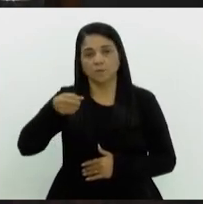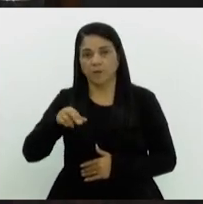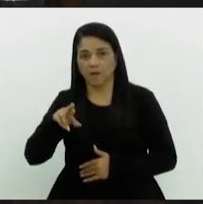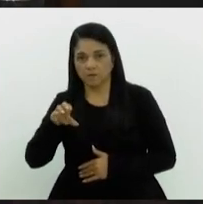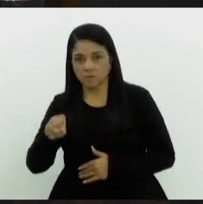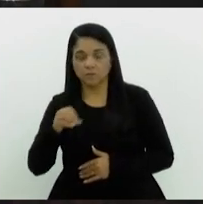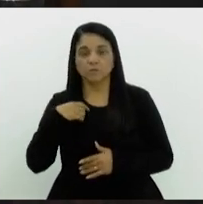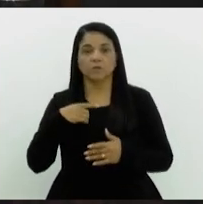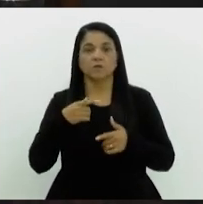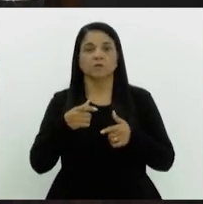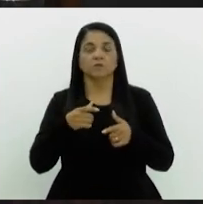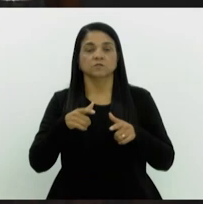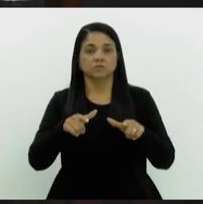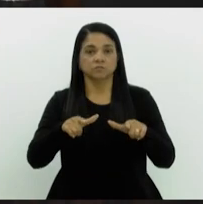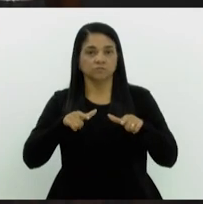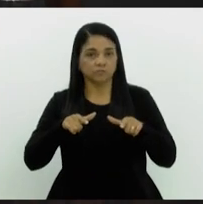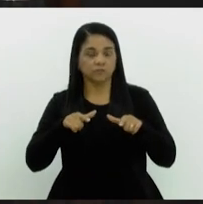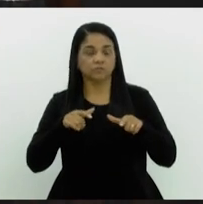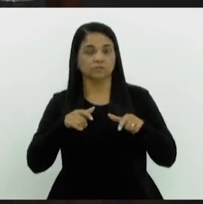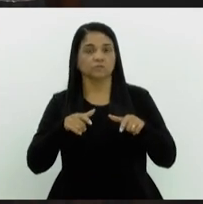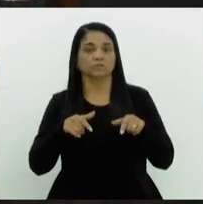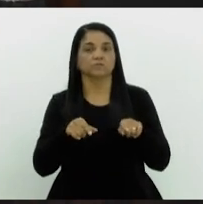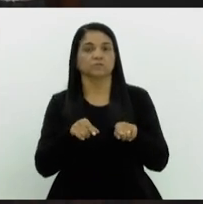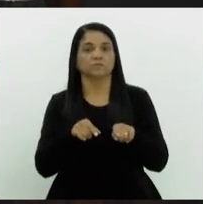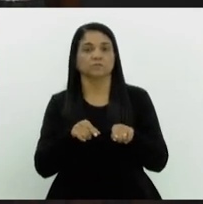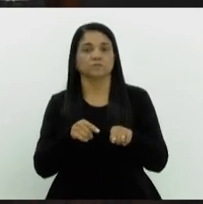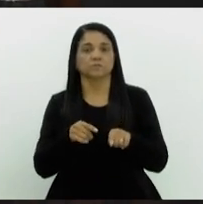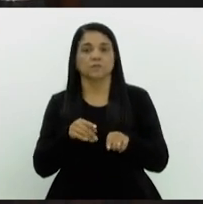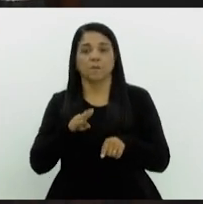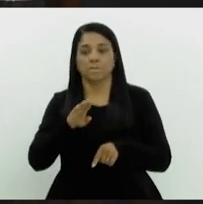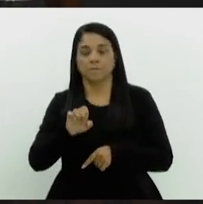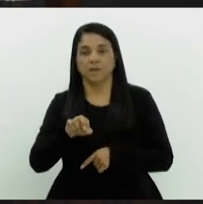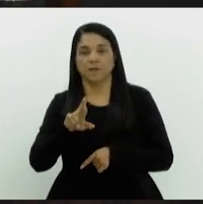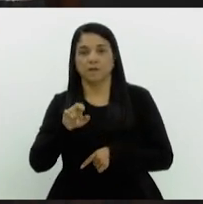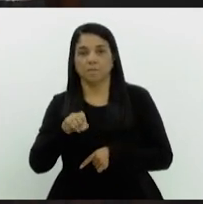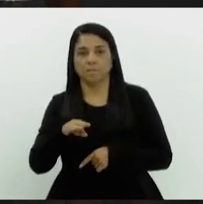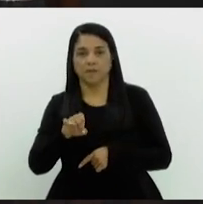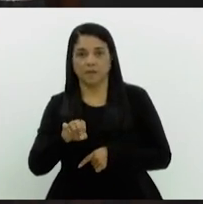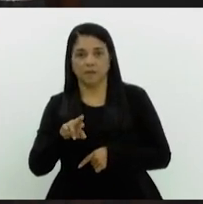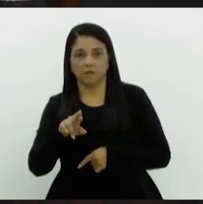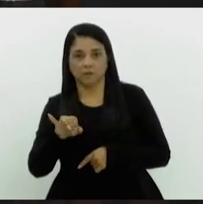de benemérito do Estado do Rio de Janeiro, a sua reverendíssima